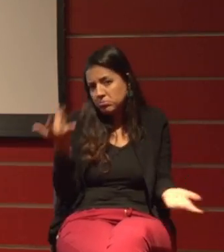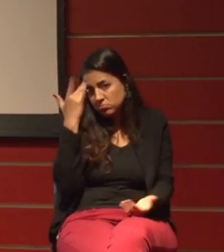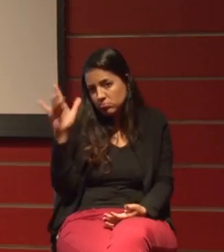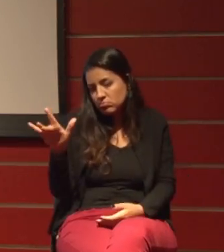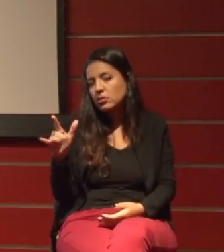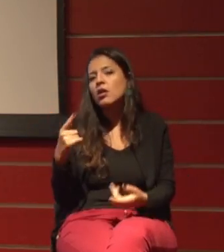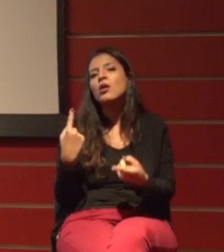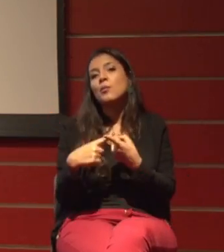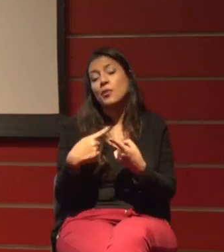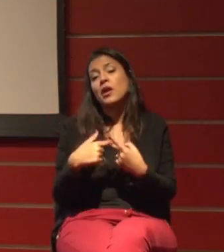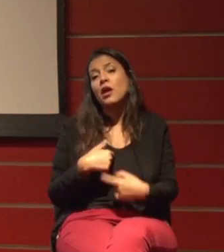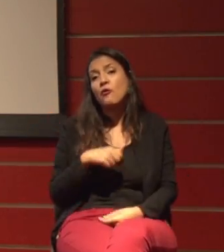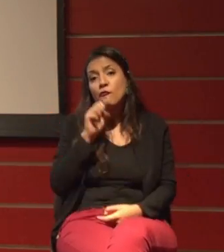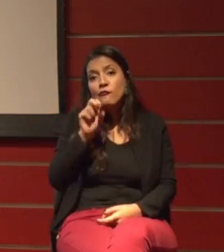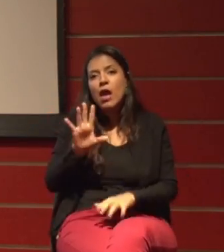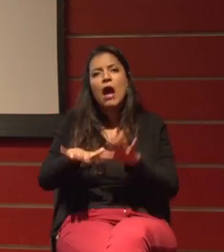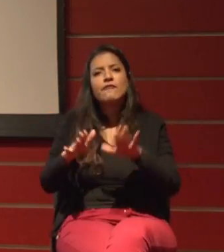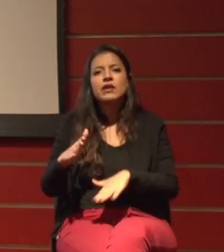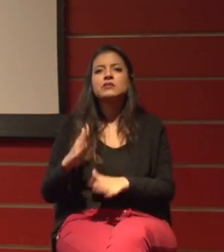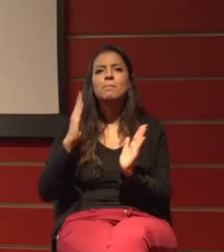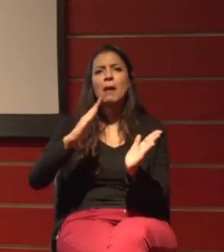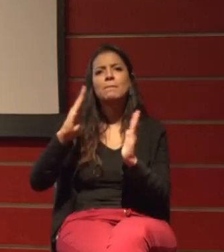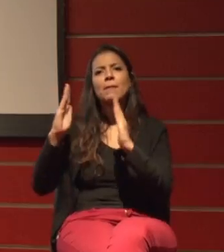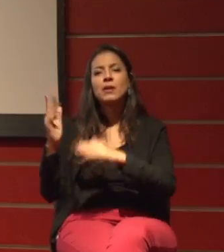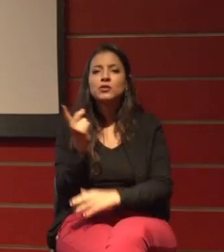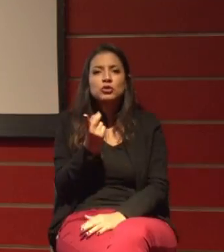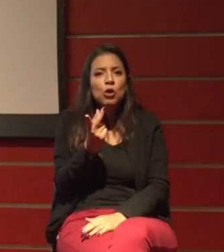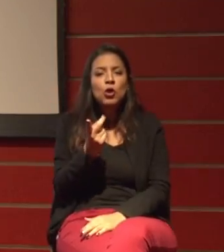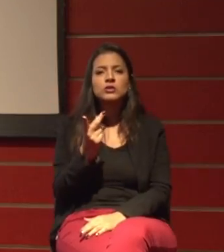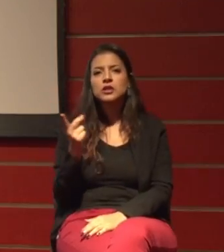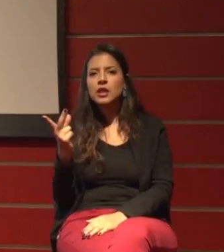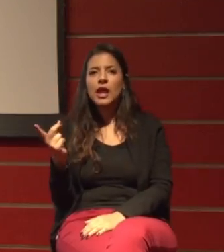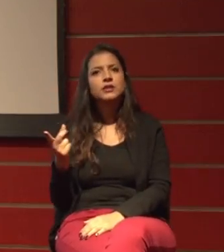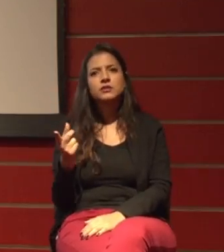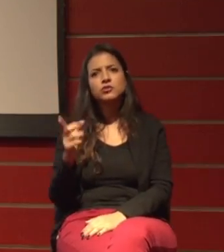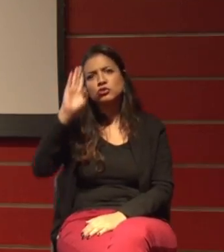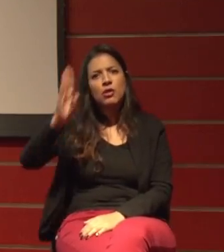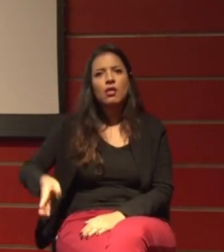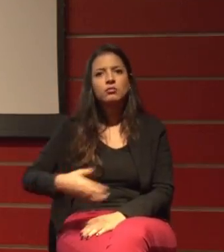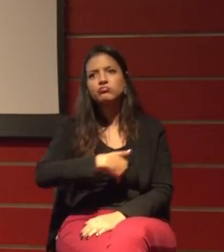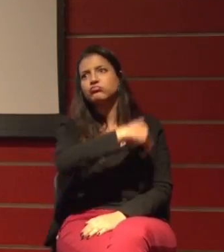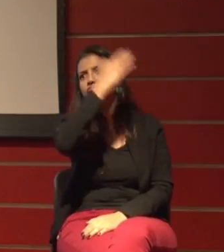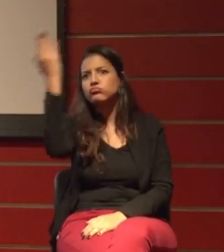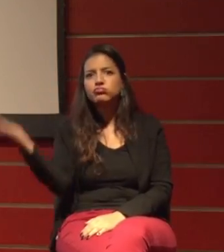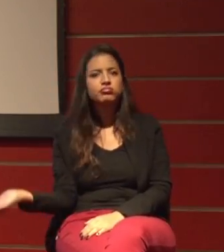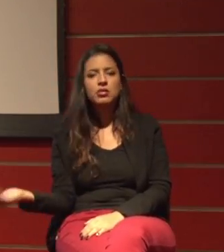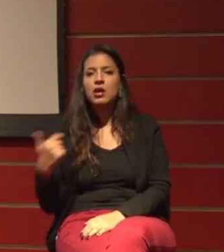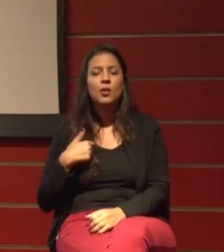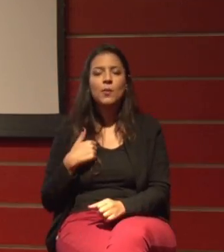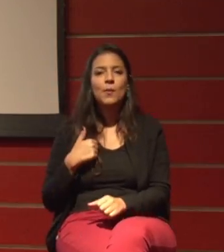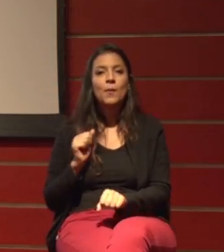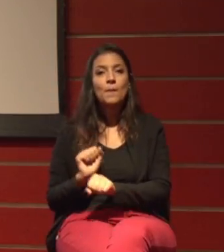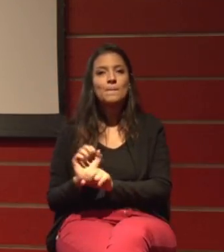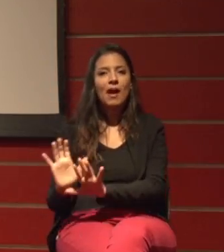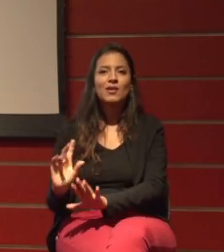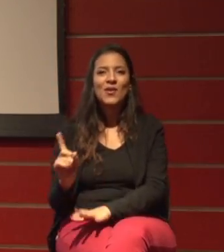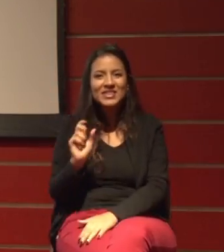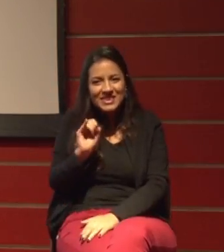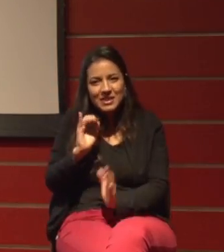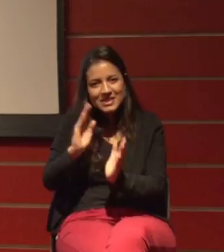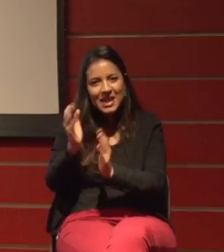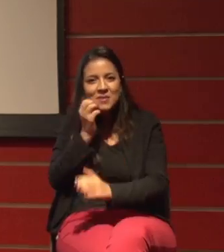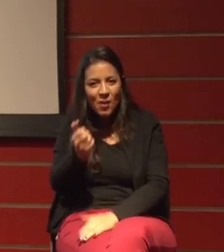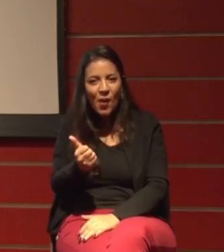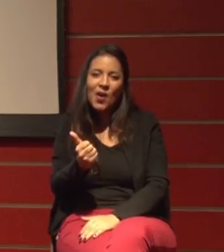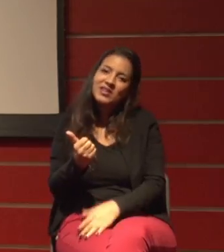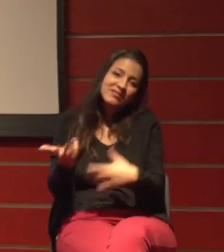porque eu vejo mesmo 12 às vezes 12 TR episódios de vez eu não consigo parar assim quando quando a série tá boa né